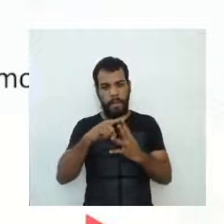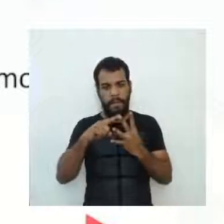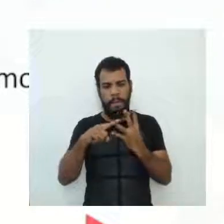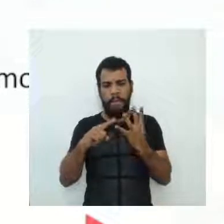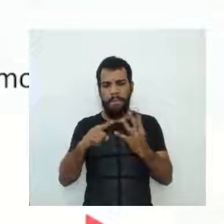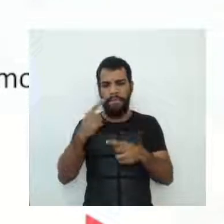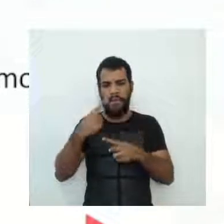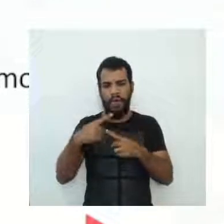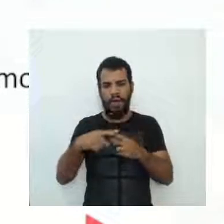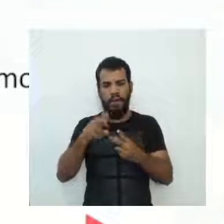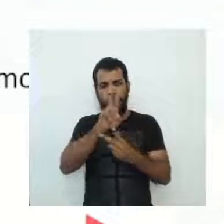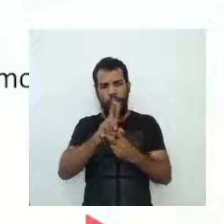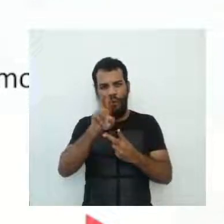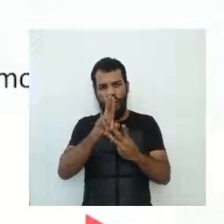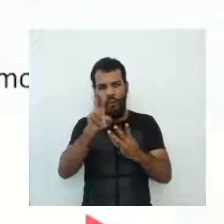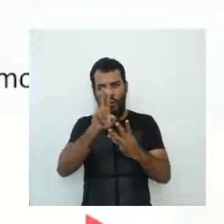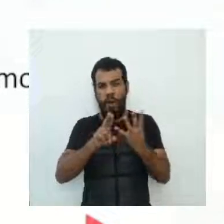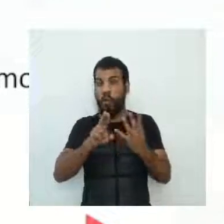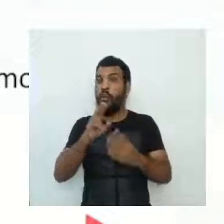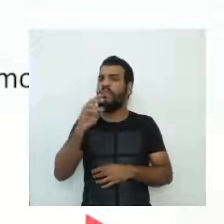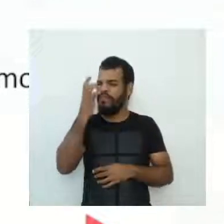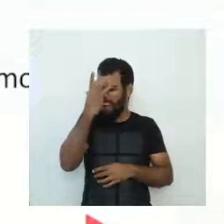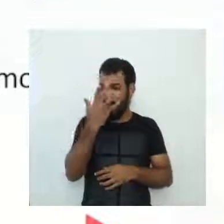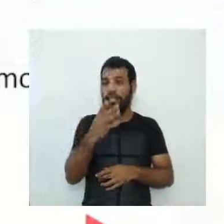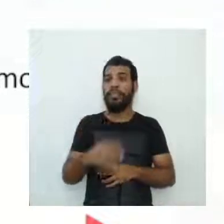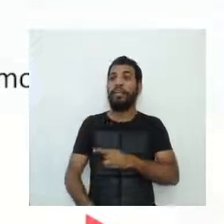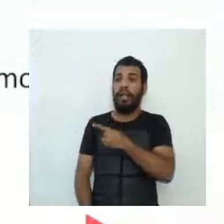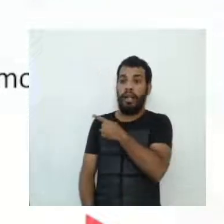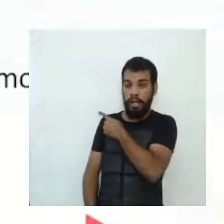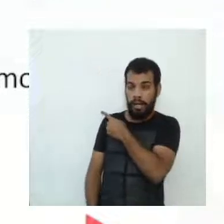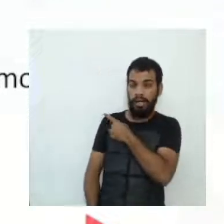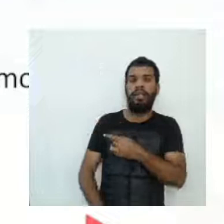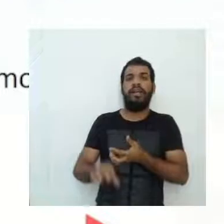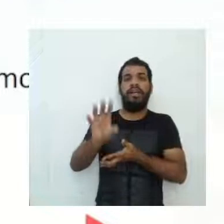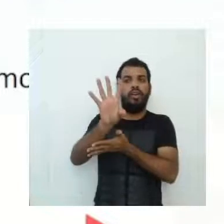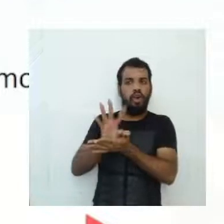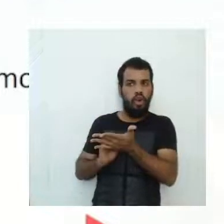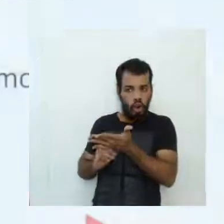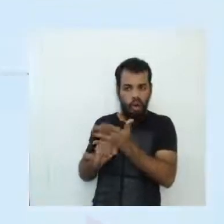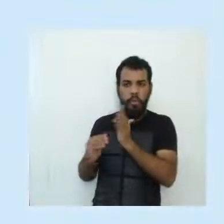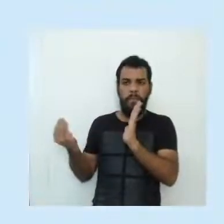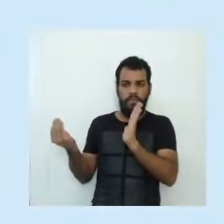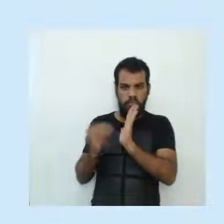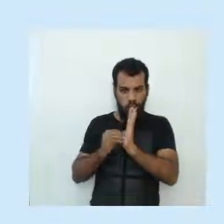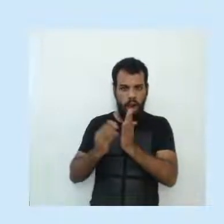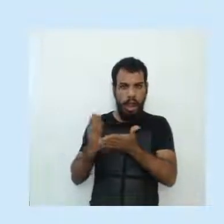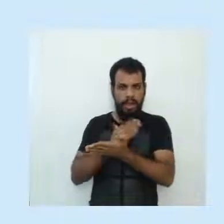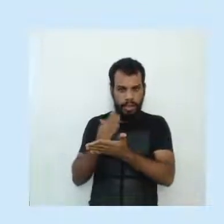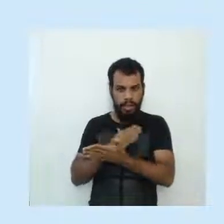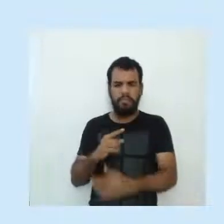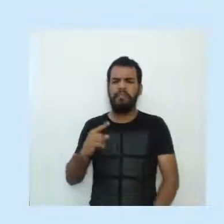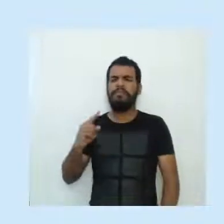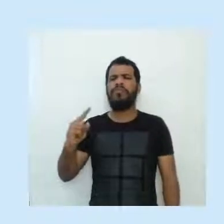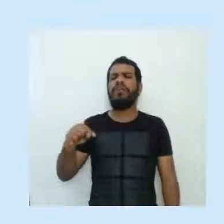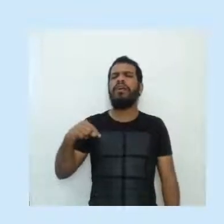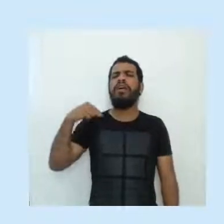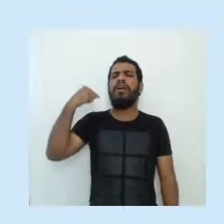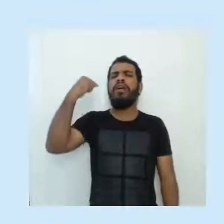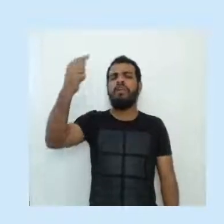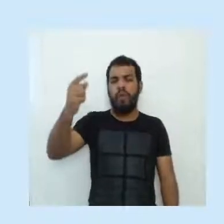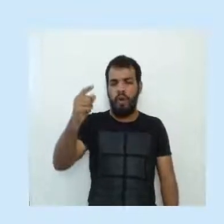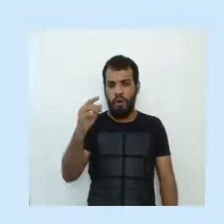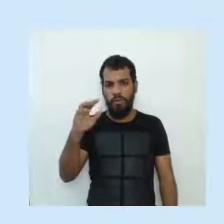fácil, né? Agora lembra de anotar no caderno a utilização de cada um para que na próxima vez que você for fazer a utilização